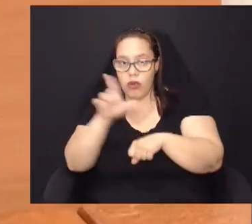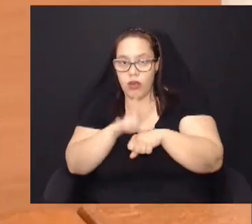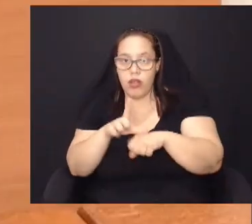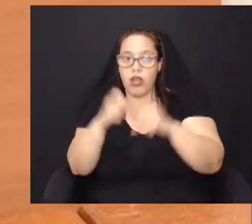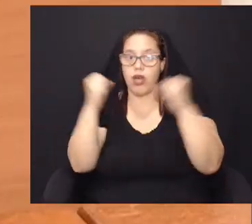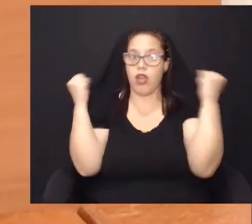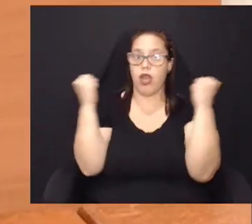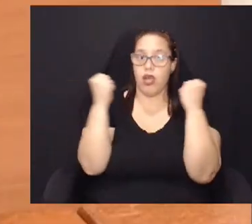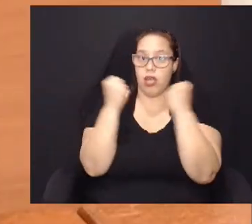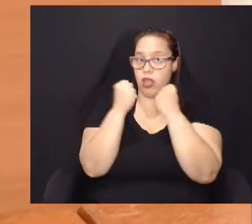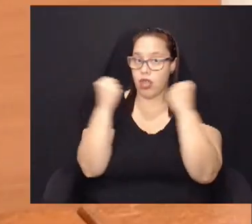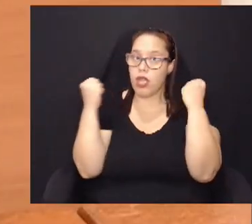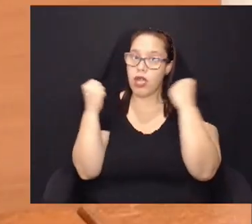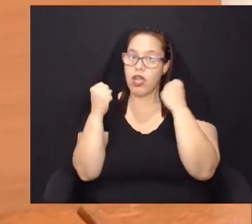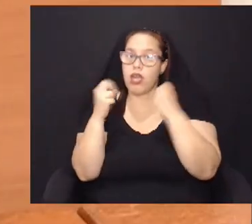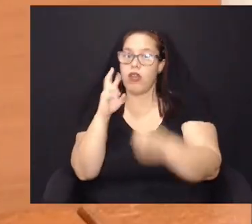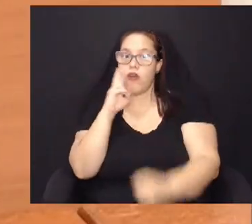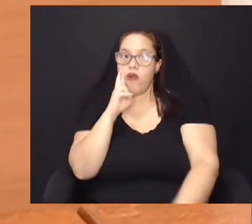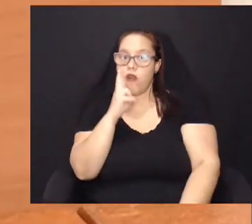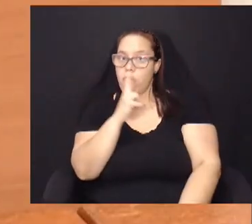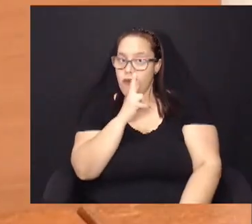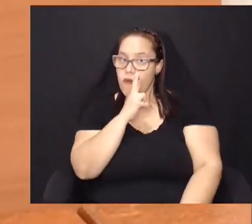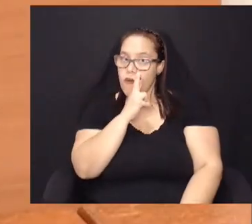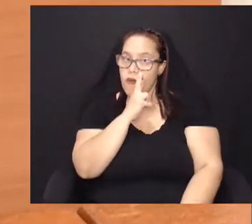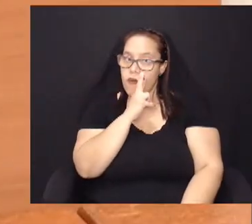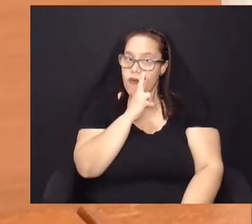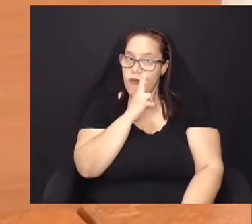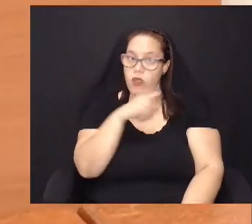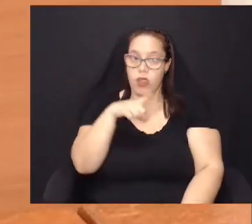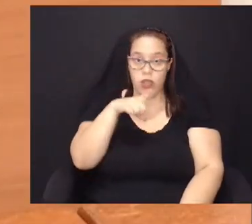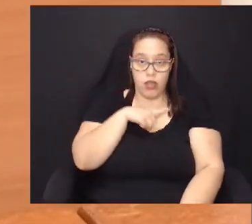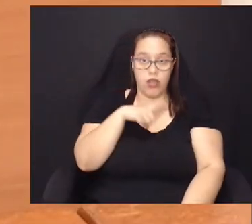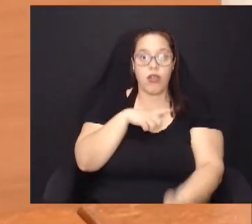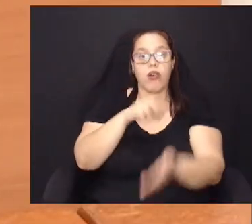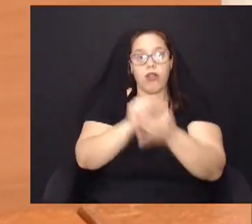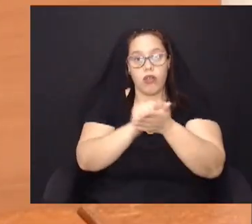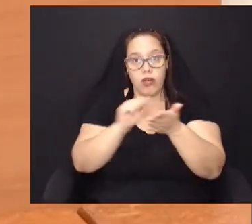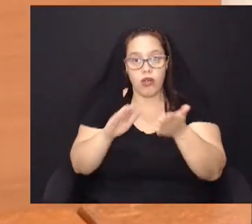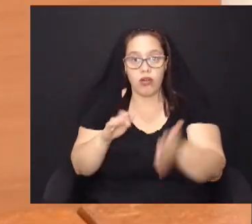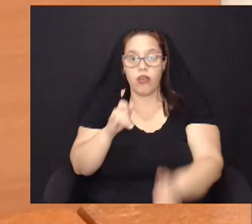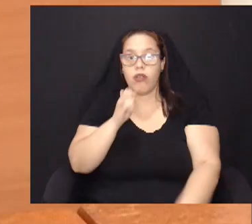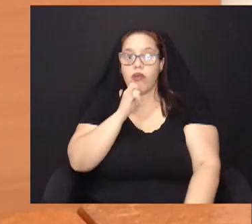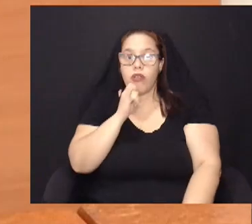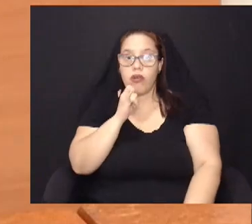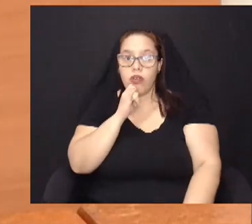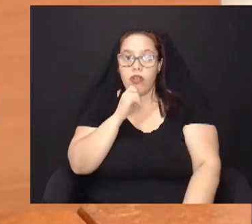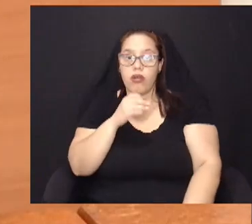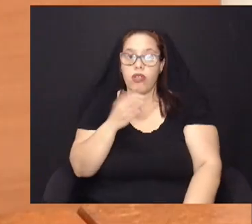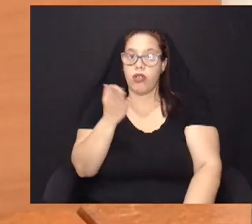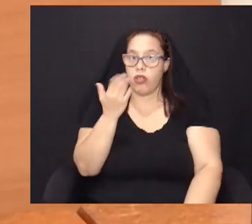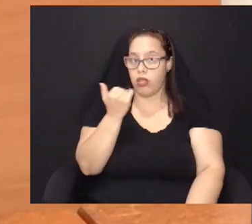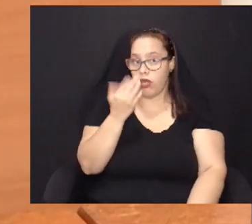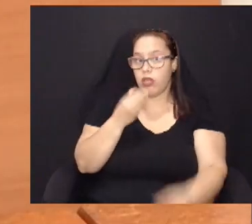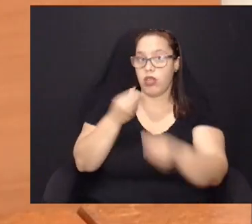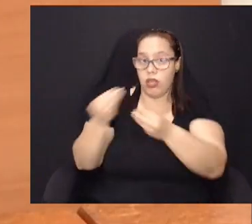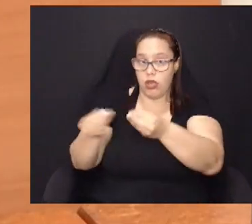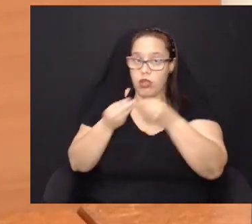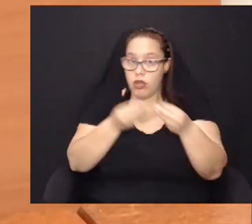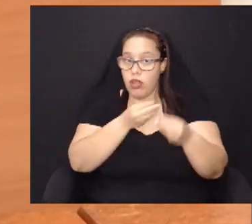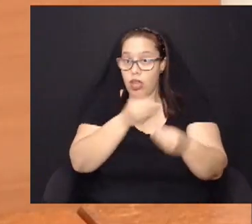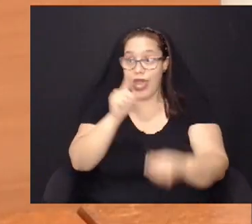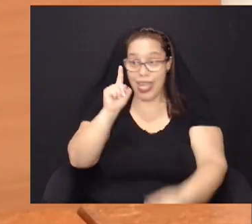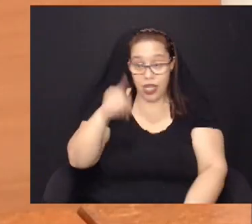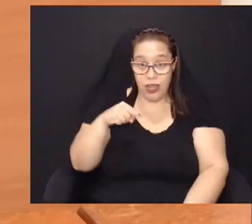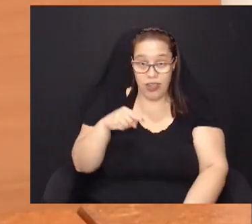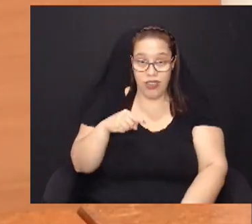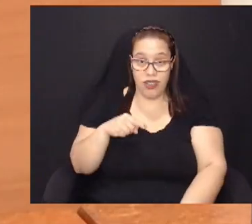academia, restaurante, que tem uma atividade, vamos supor, que entrega marmitas. Então, é isso. Agora, se